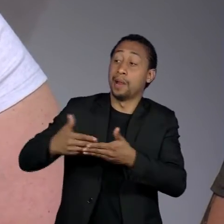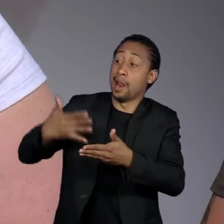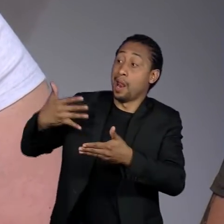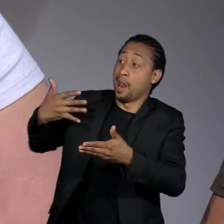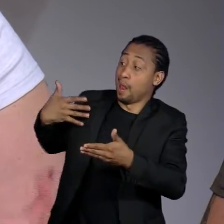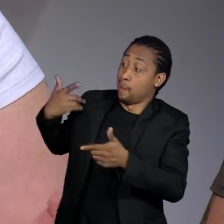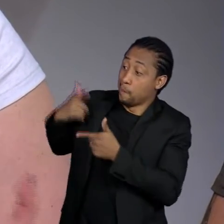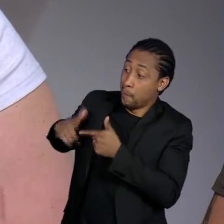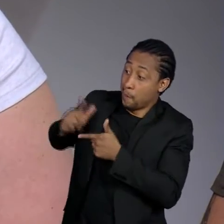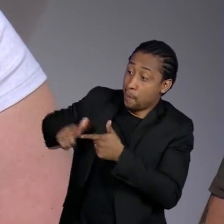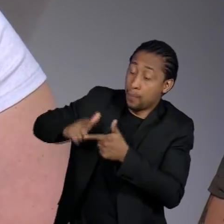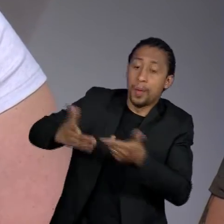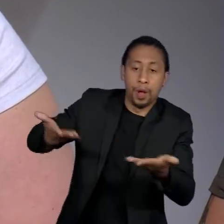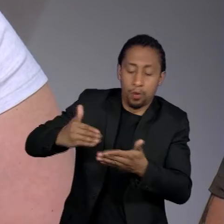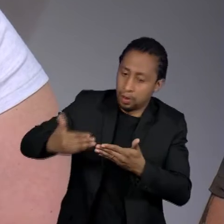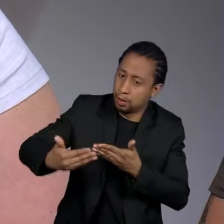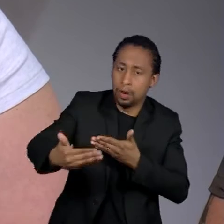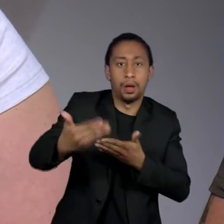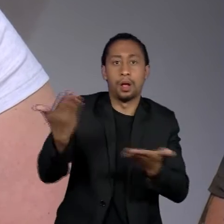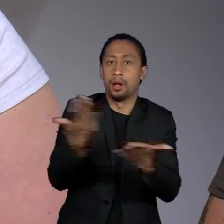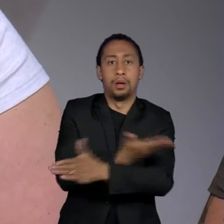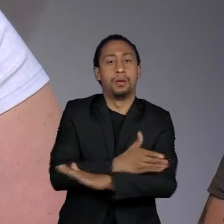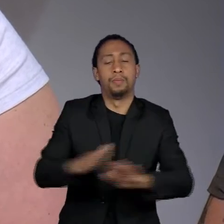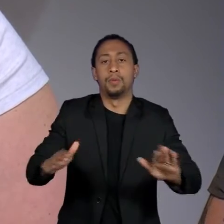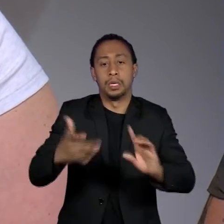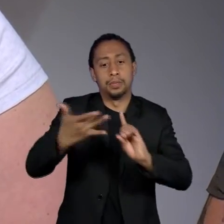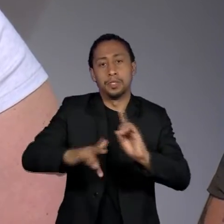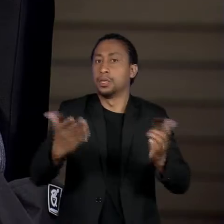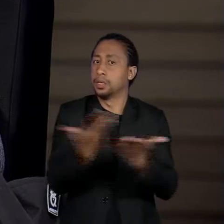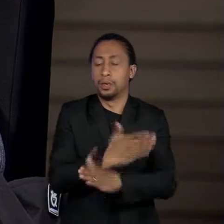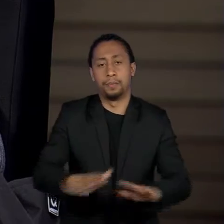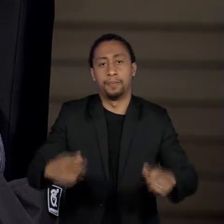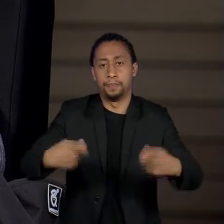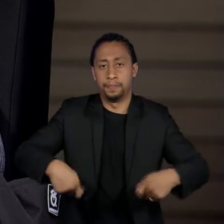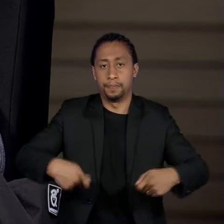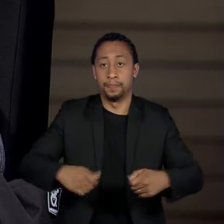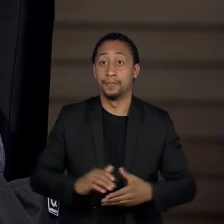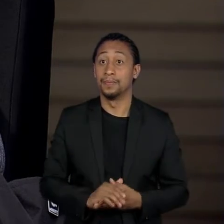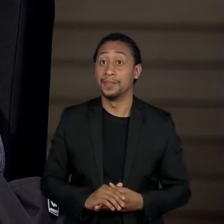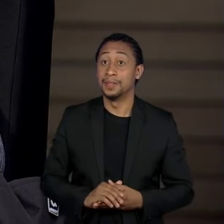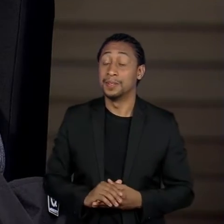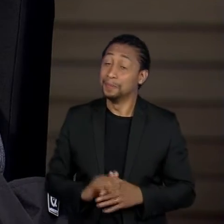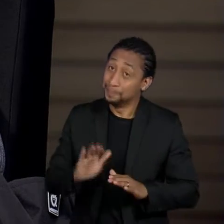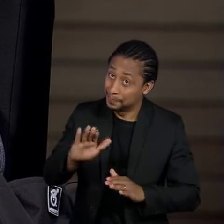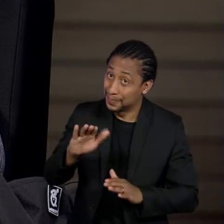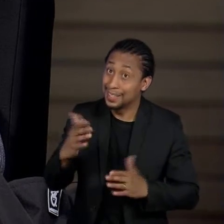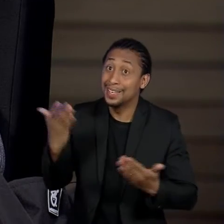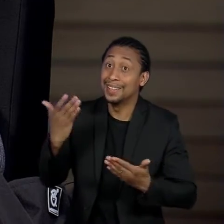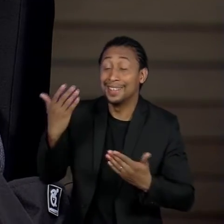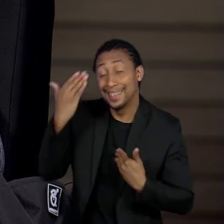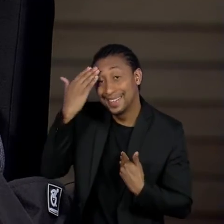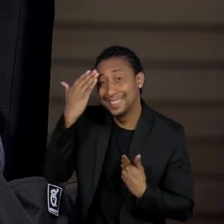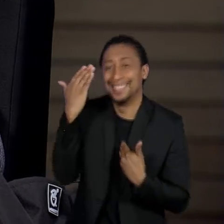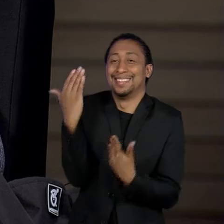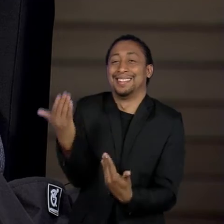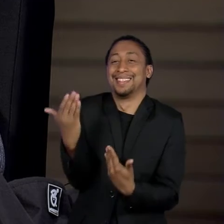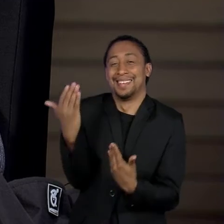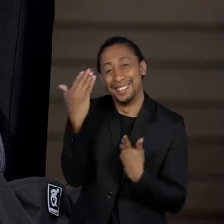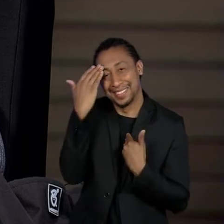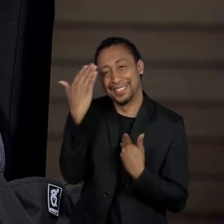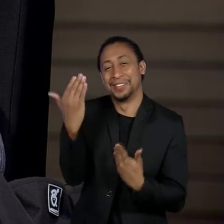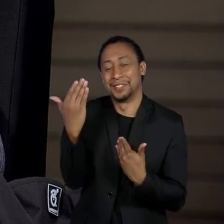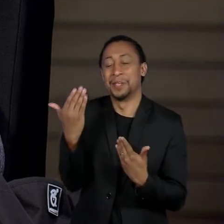foram criadas nesse engessamento capacitista horroroso. Primeiro eu quero agradecer, né? Estar aqui com essas